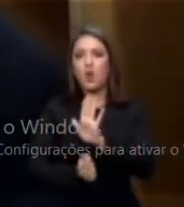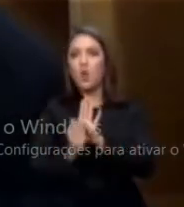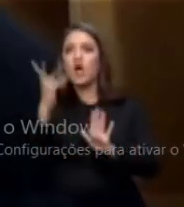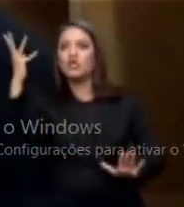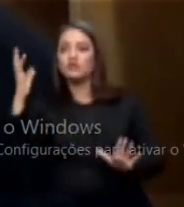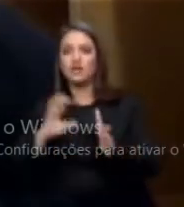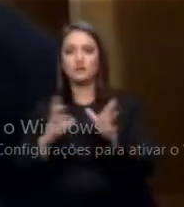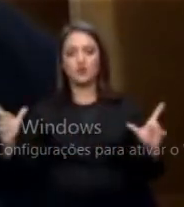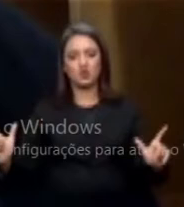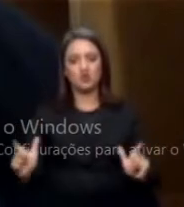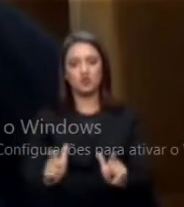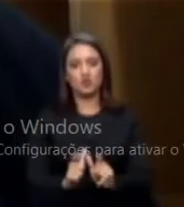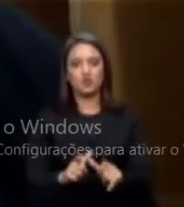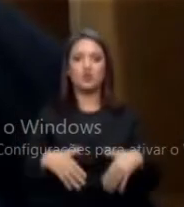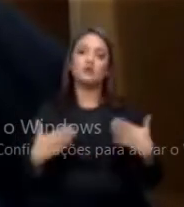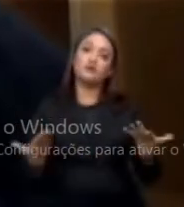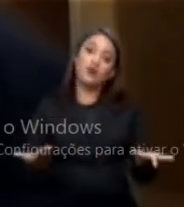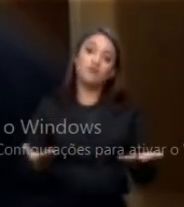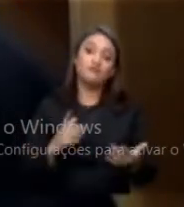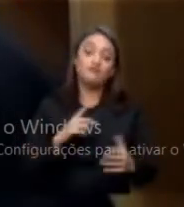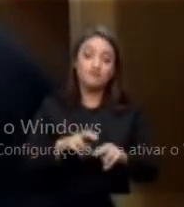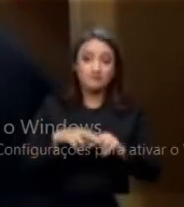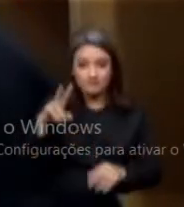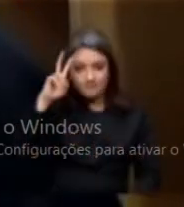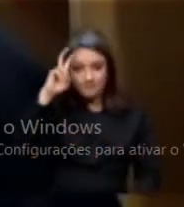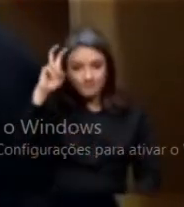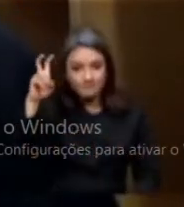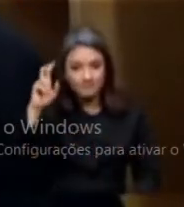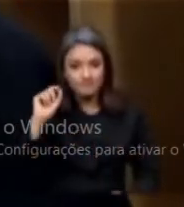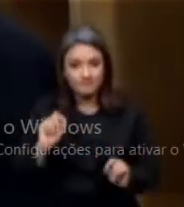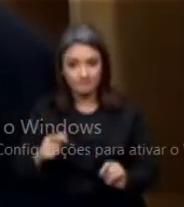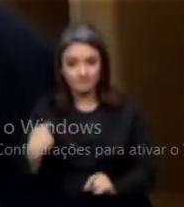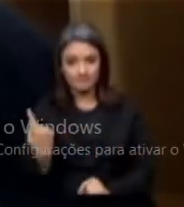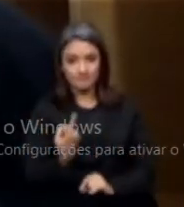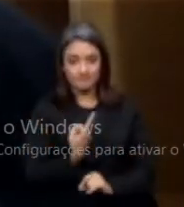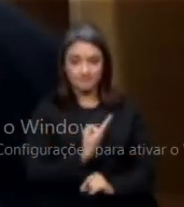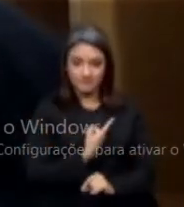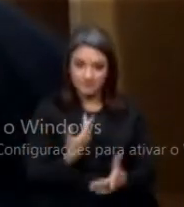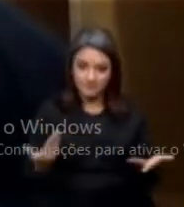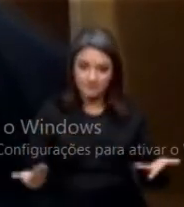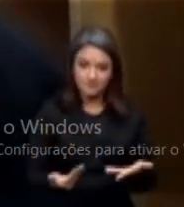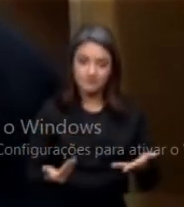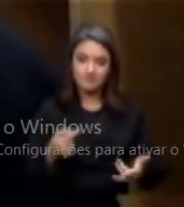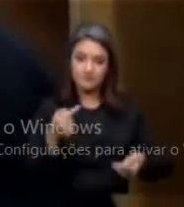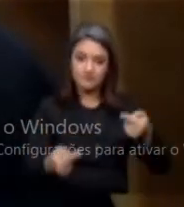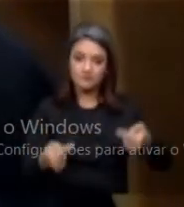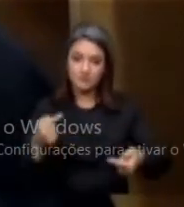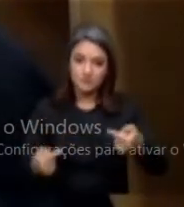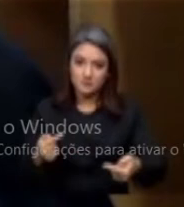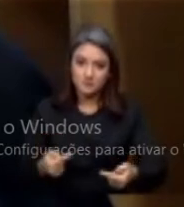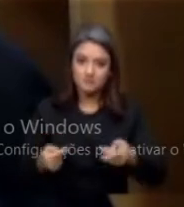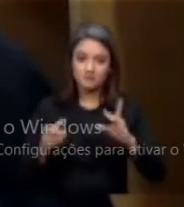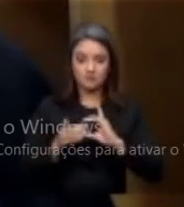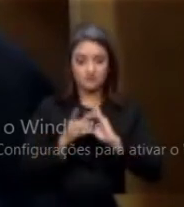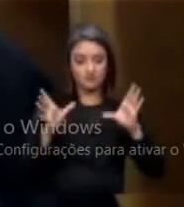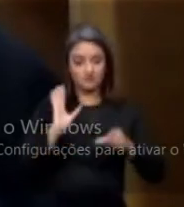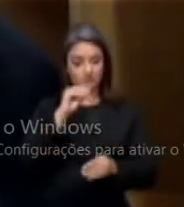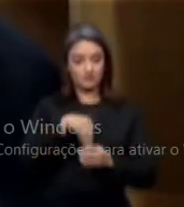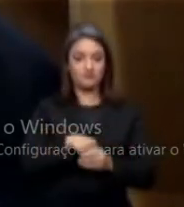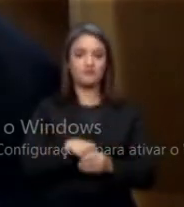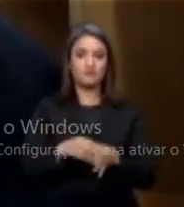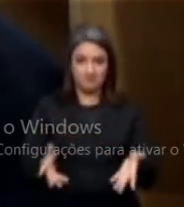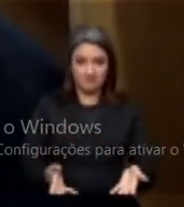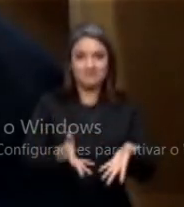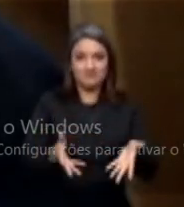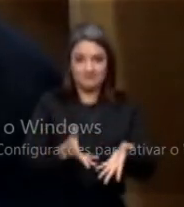de partidos políticos, com a inteligência de nós estarmos aqui a fomentar democracia interna